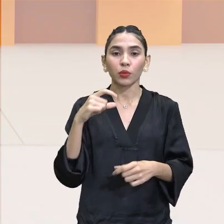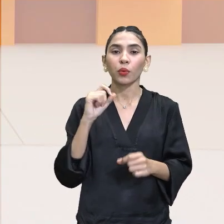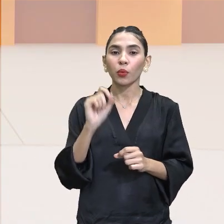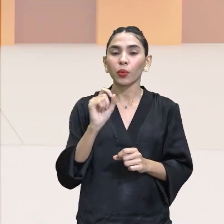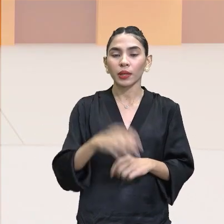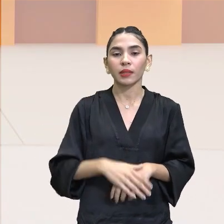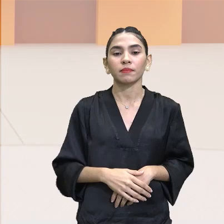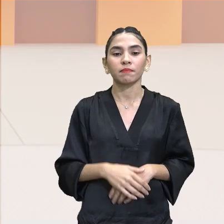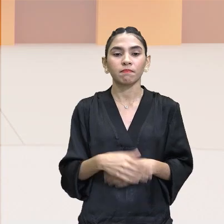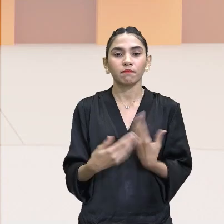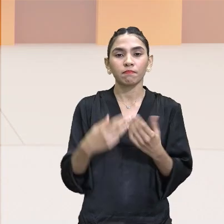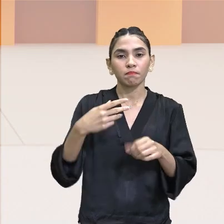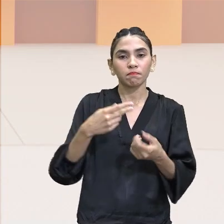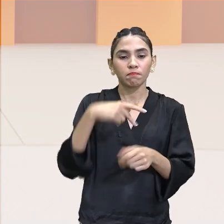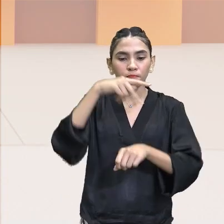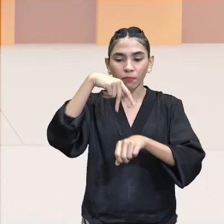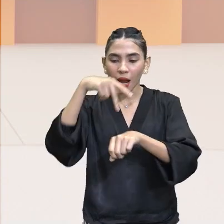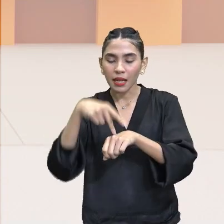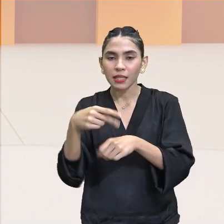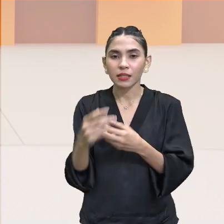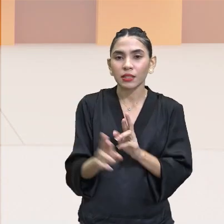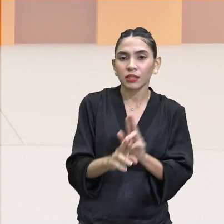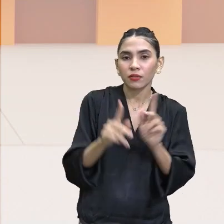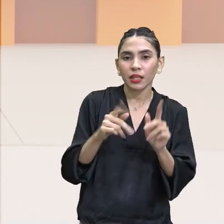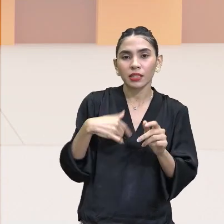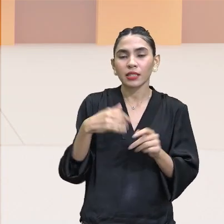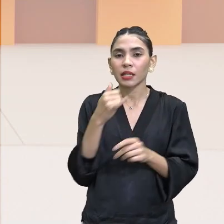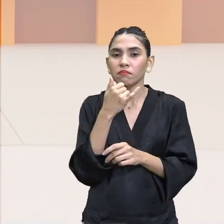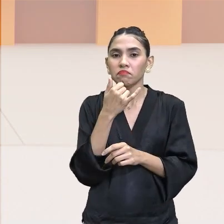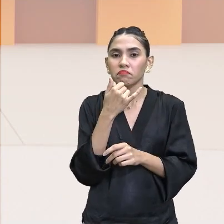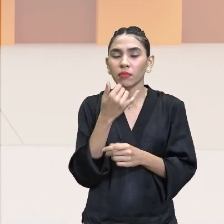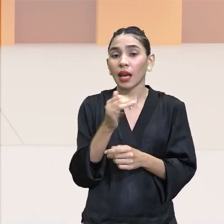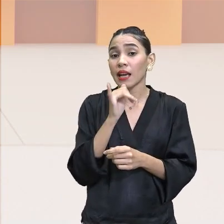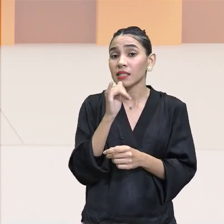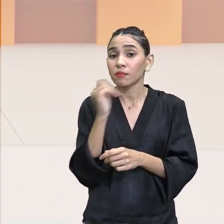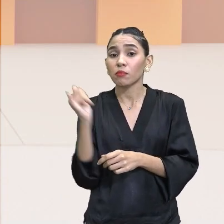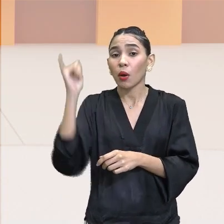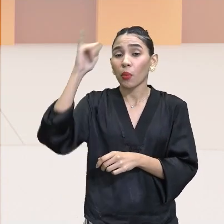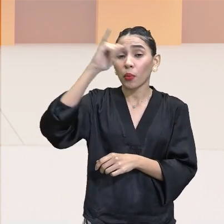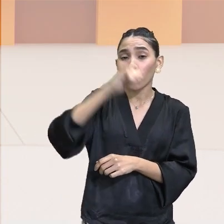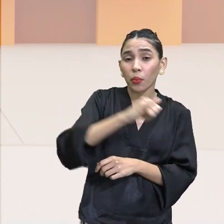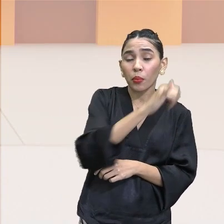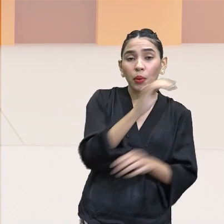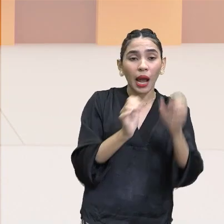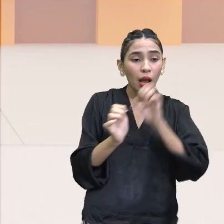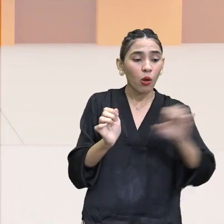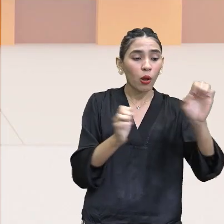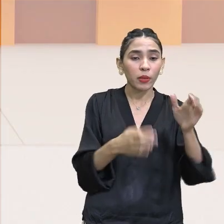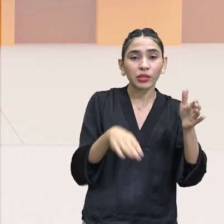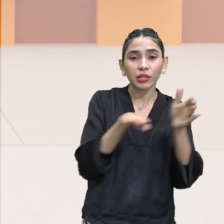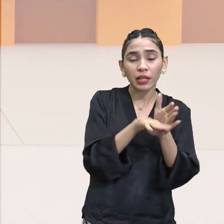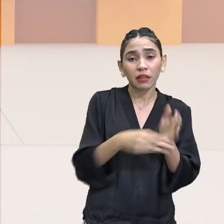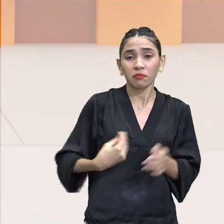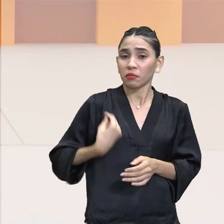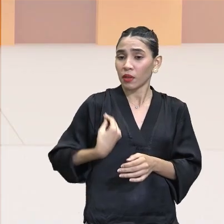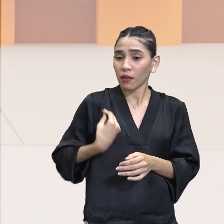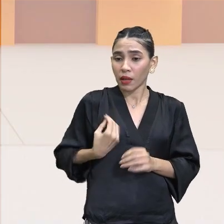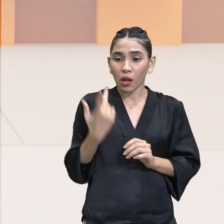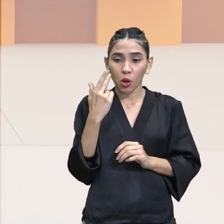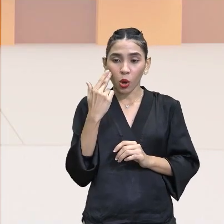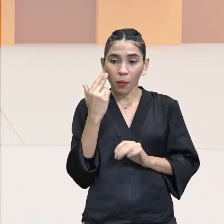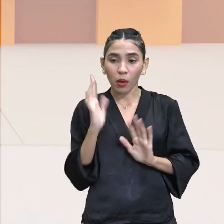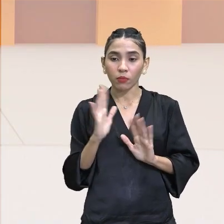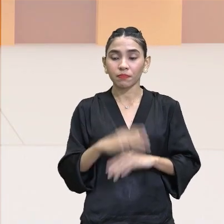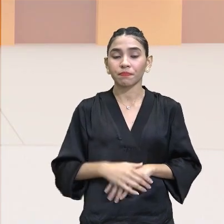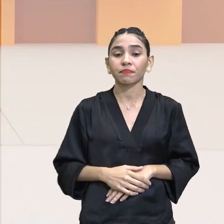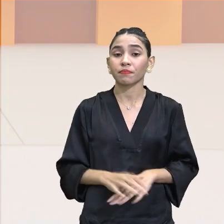né, entre lugares diferentes. Pega um avião, a gente pode ir lá para a Europa rapidamente e chega lá e viver lá aquele momento. Ao mesmo tempo,